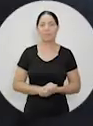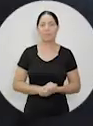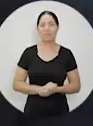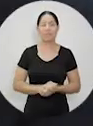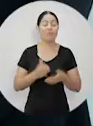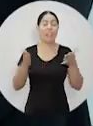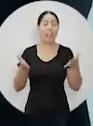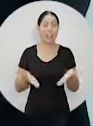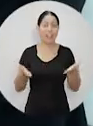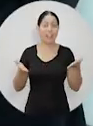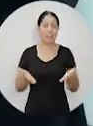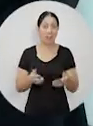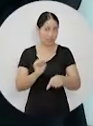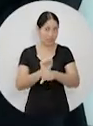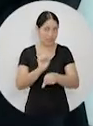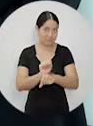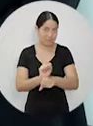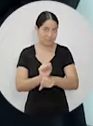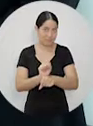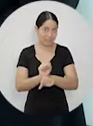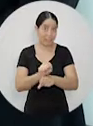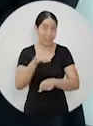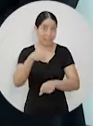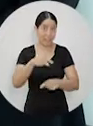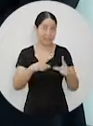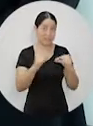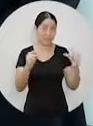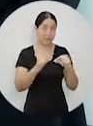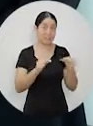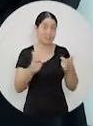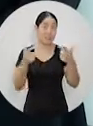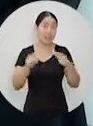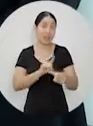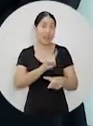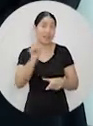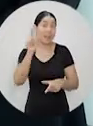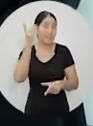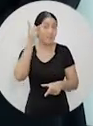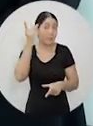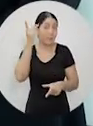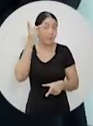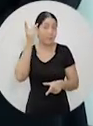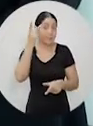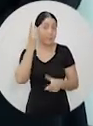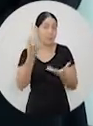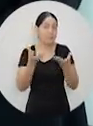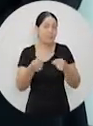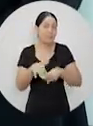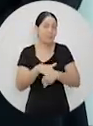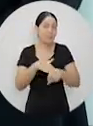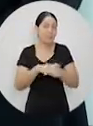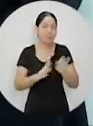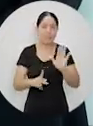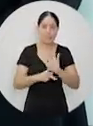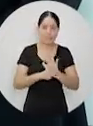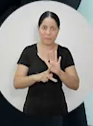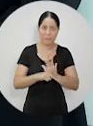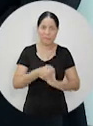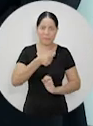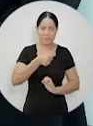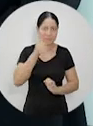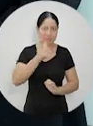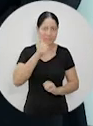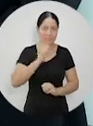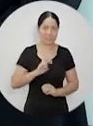Paulo. E agora, você não saia daí, porque daqui de Brasília, a gente vai direto para São Paulo, onde nós vamos conversar com a